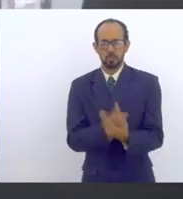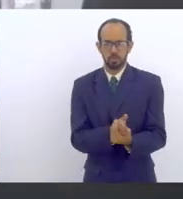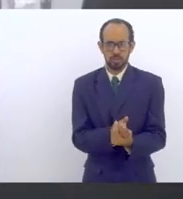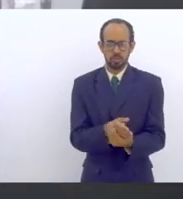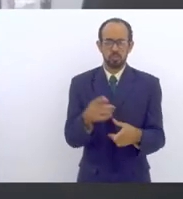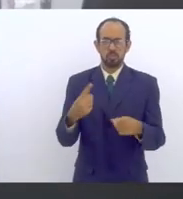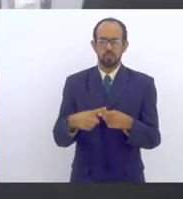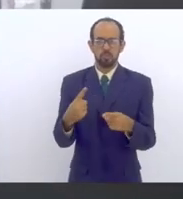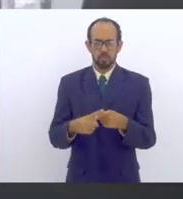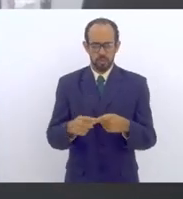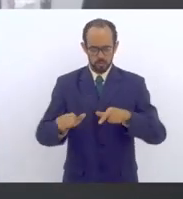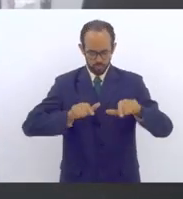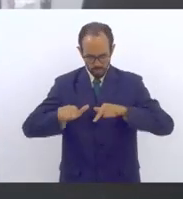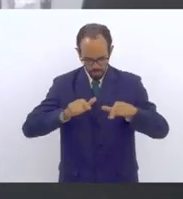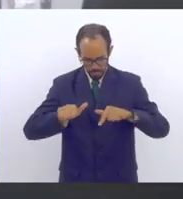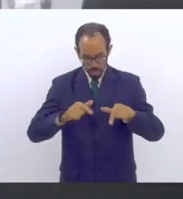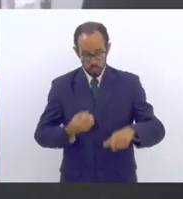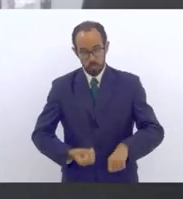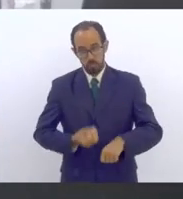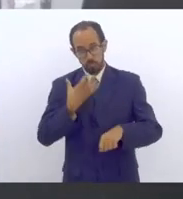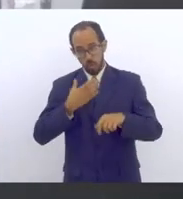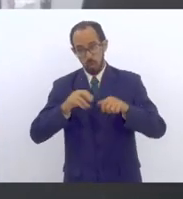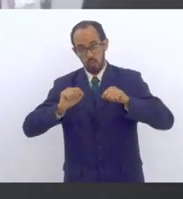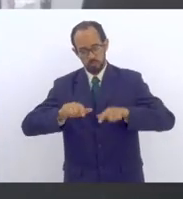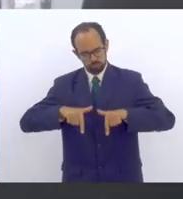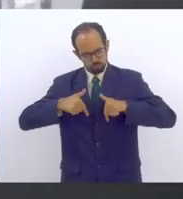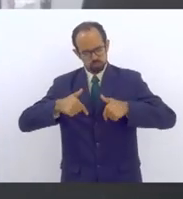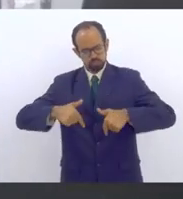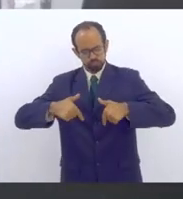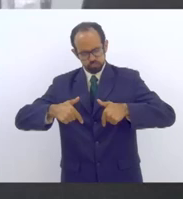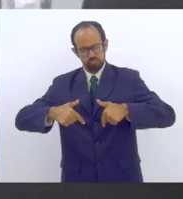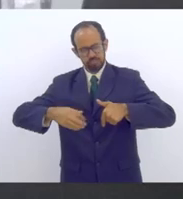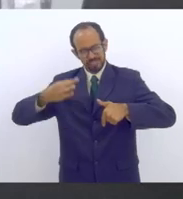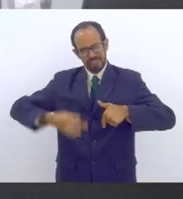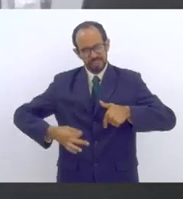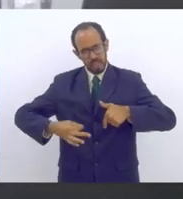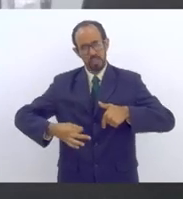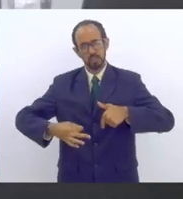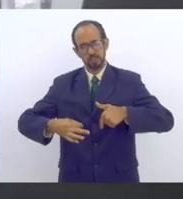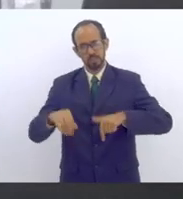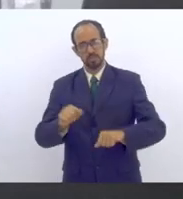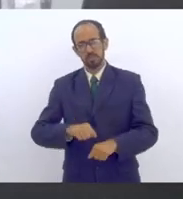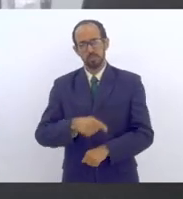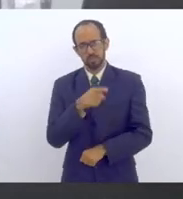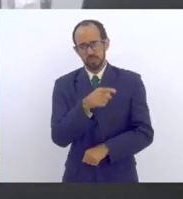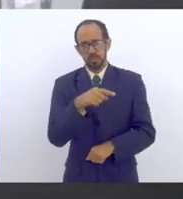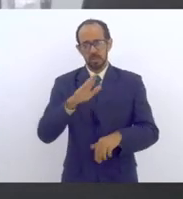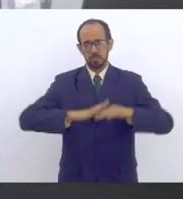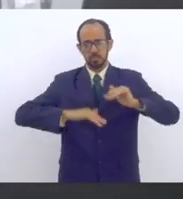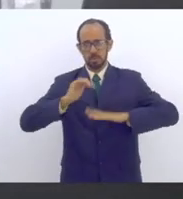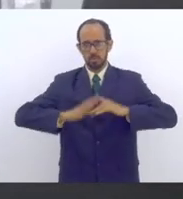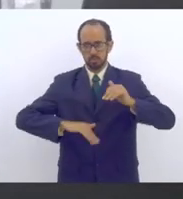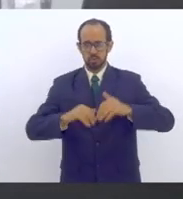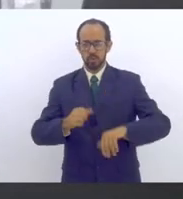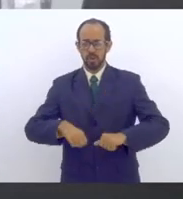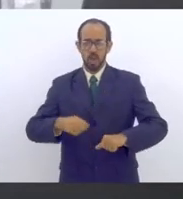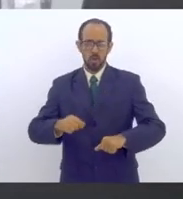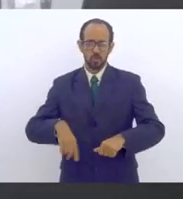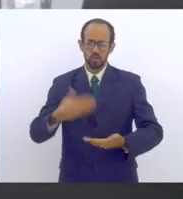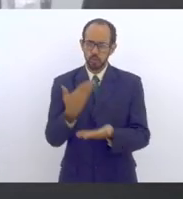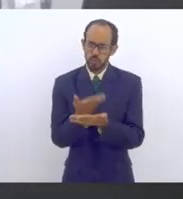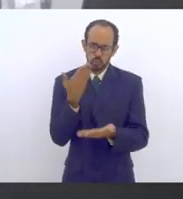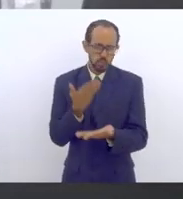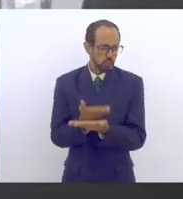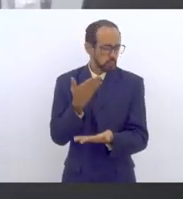porque trabalho bem feito aplicado de dedicação você é um profissional que se atualiza todo